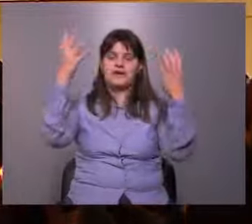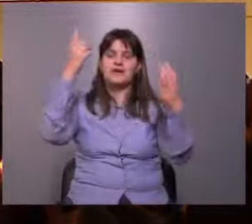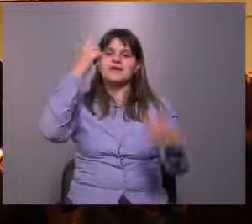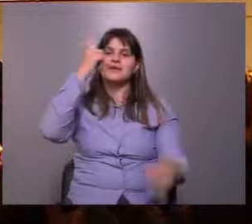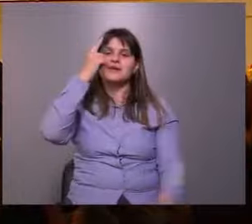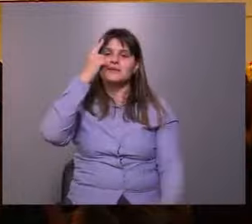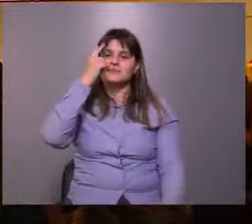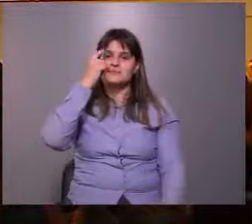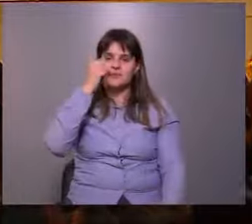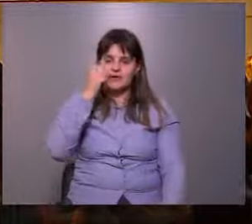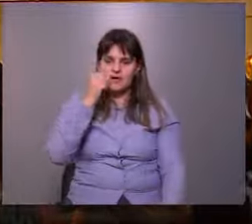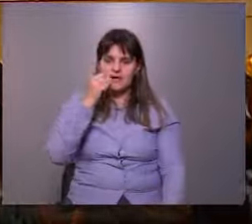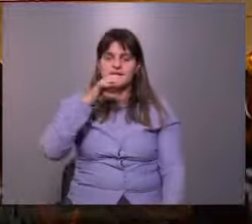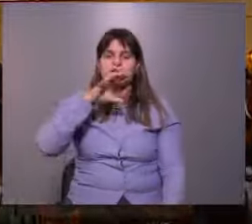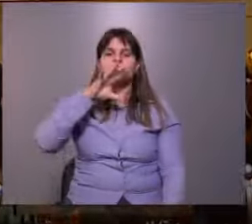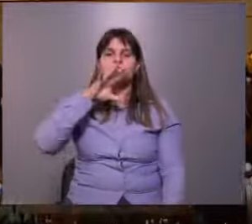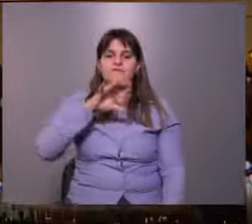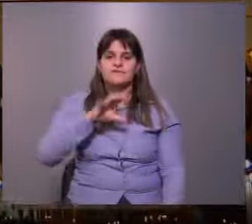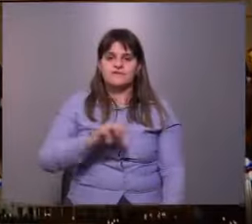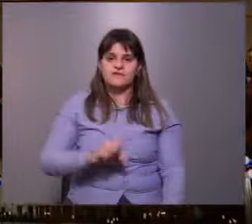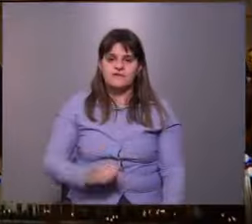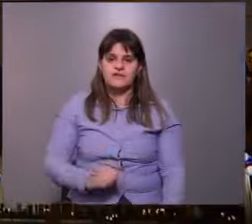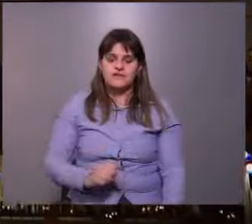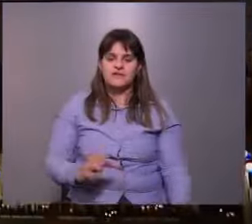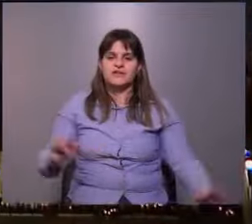Jesus.